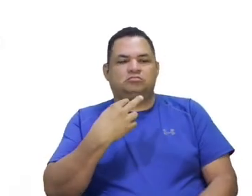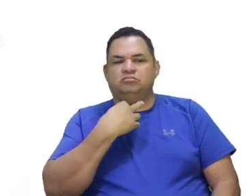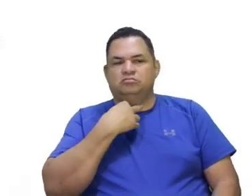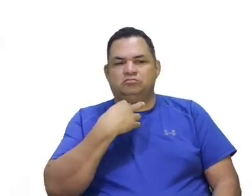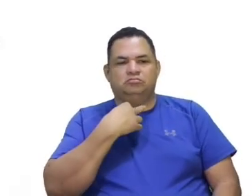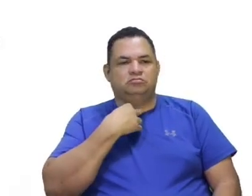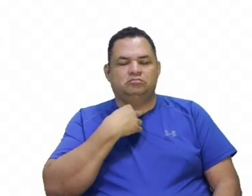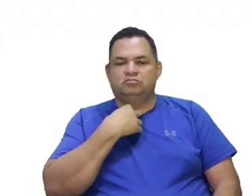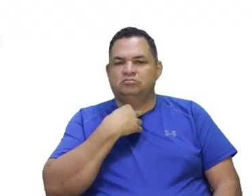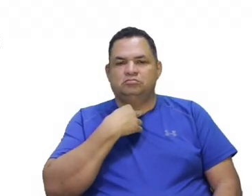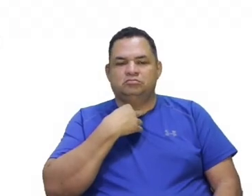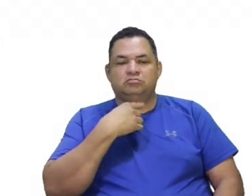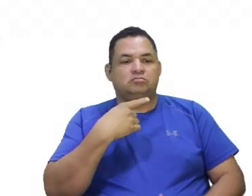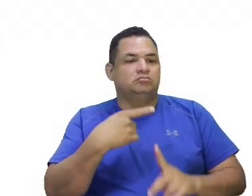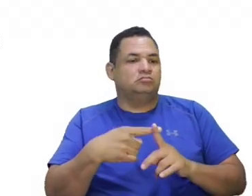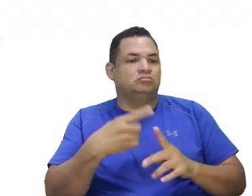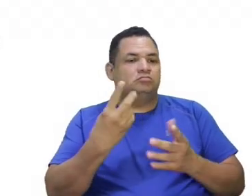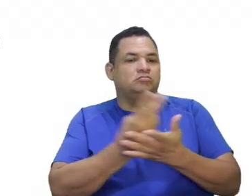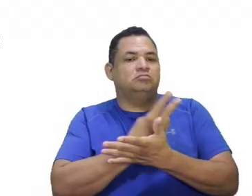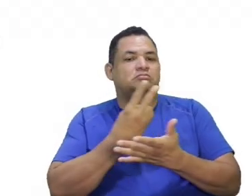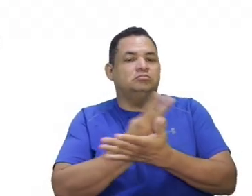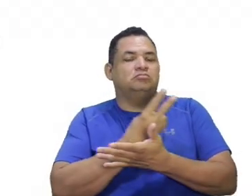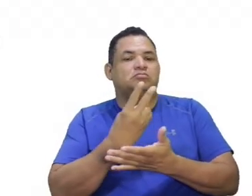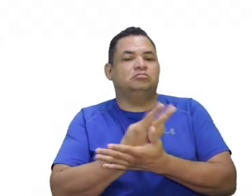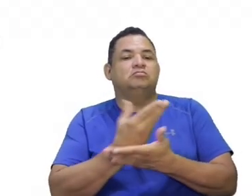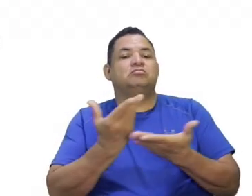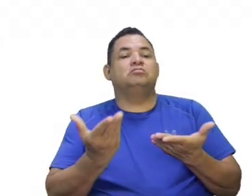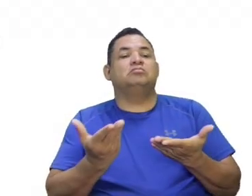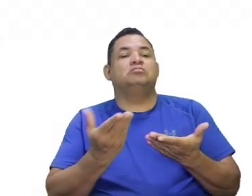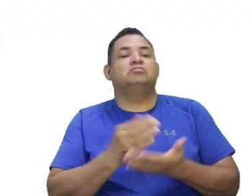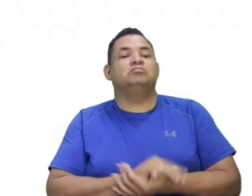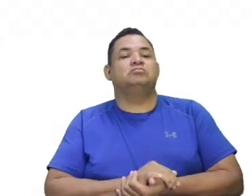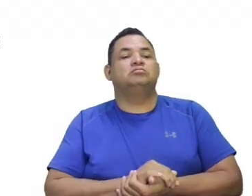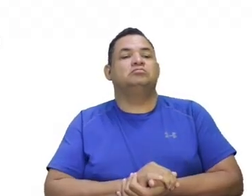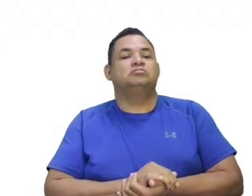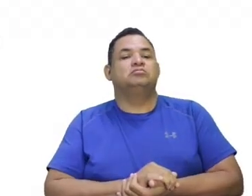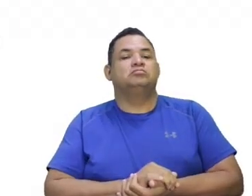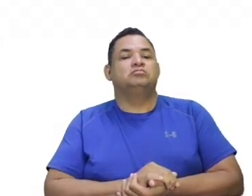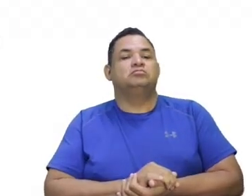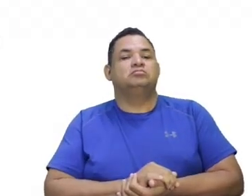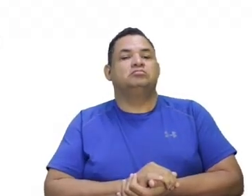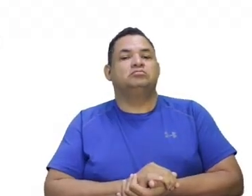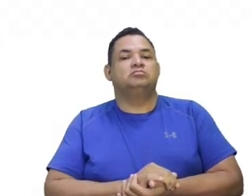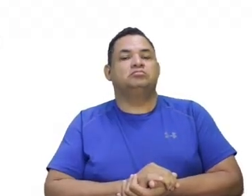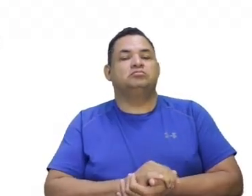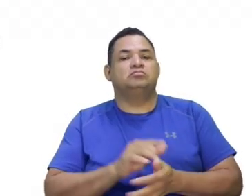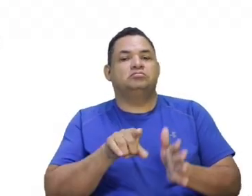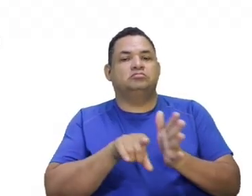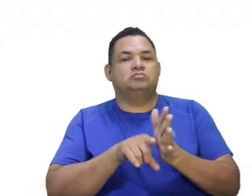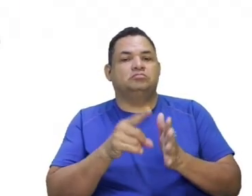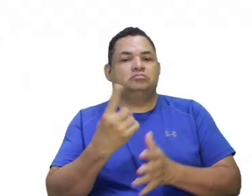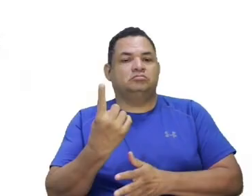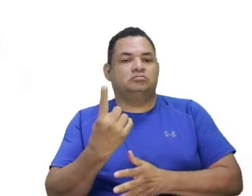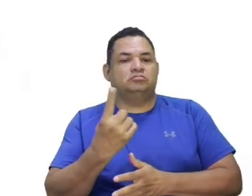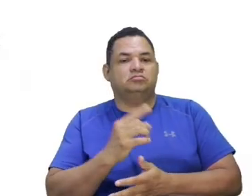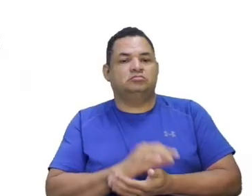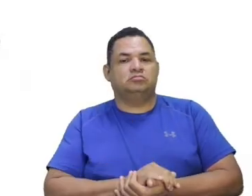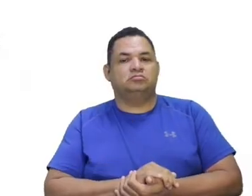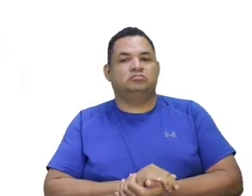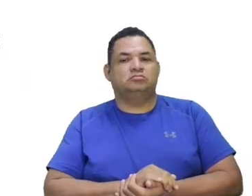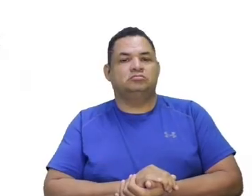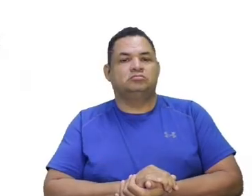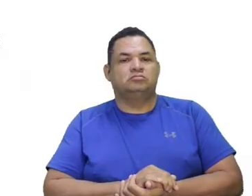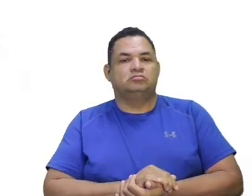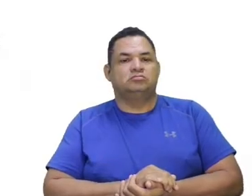pode. Por que que não pode, professora? Porque a carga dele é -1.